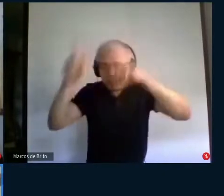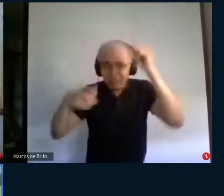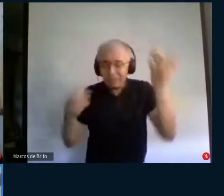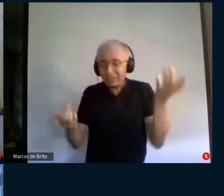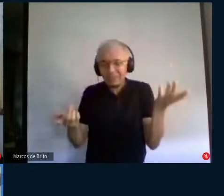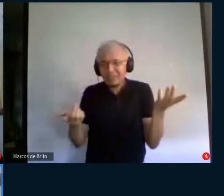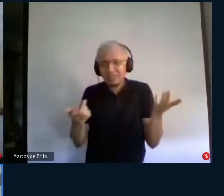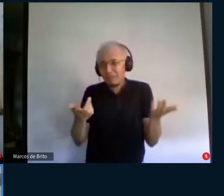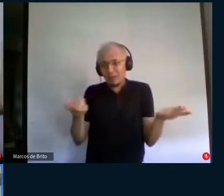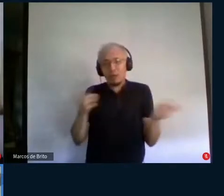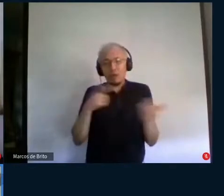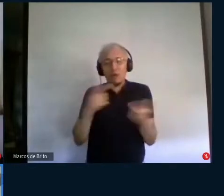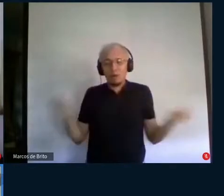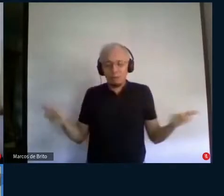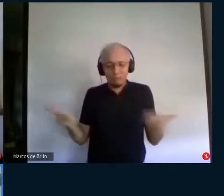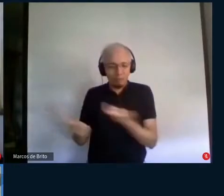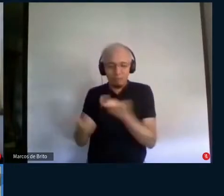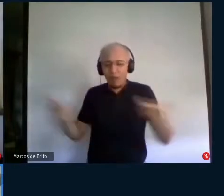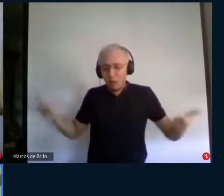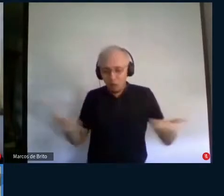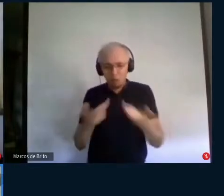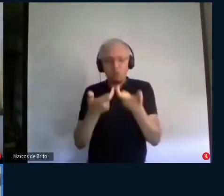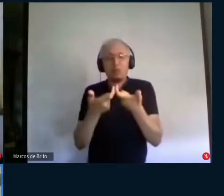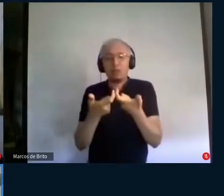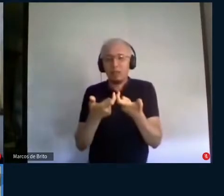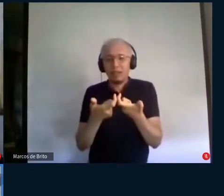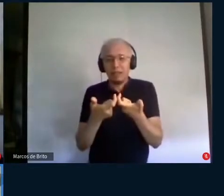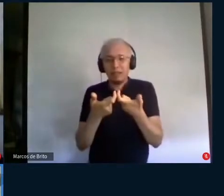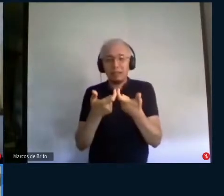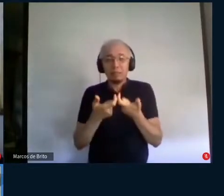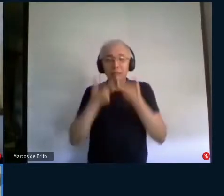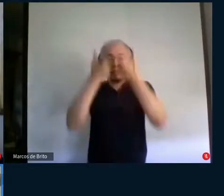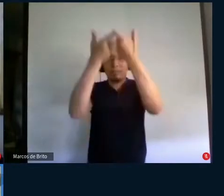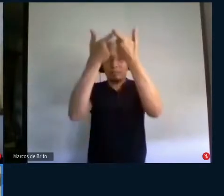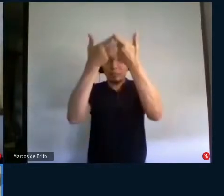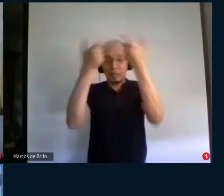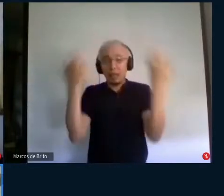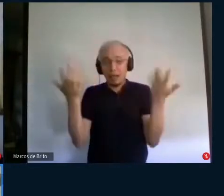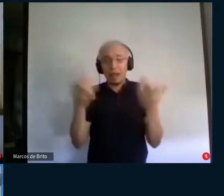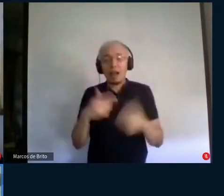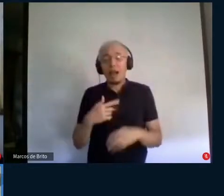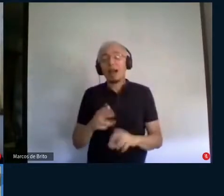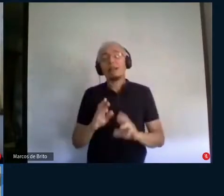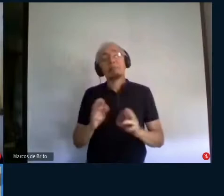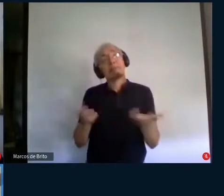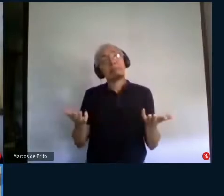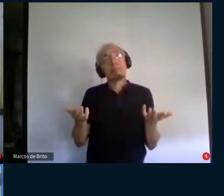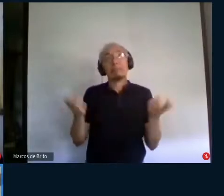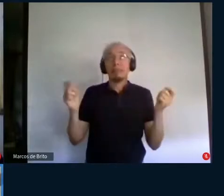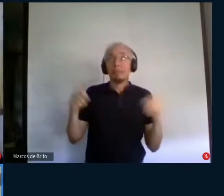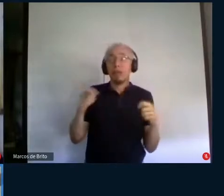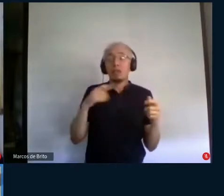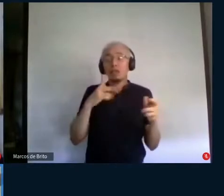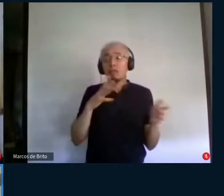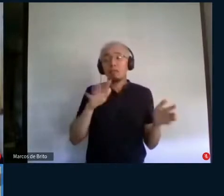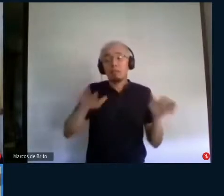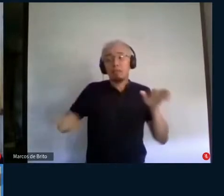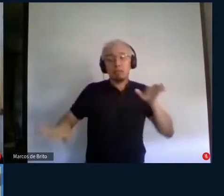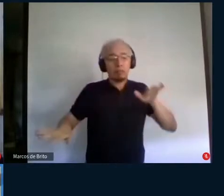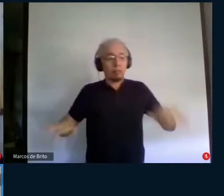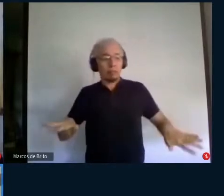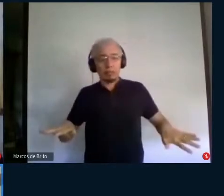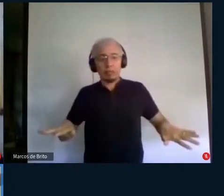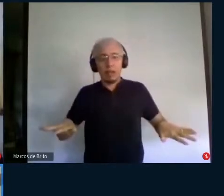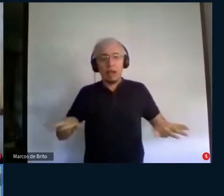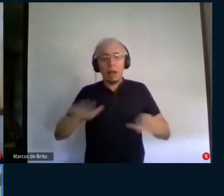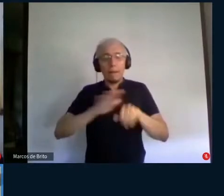situacional, que sobrepõe os dois e que acaba, então, digamos, abafando a distinção entre